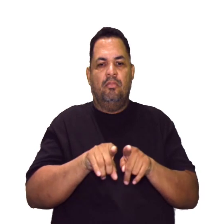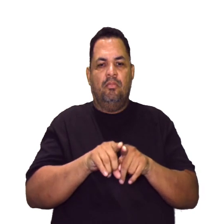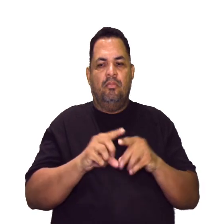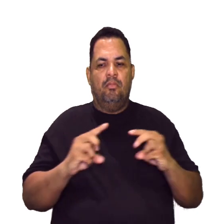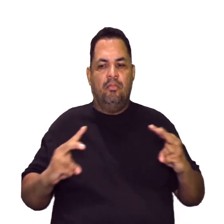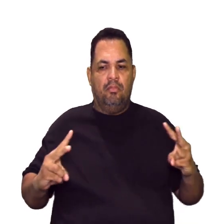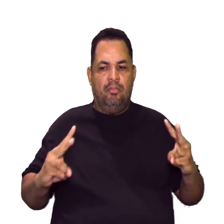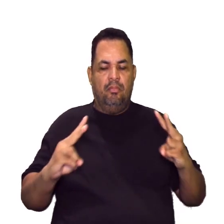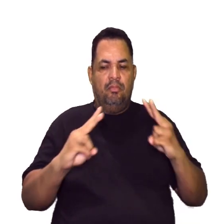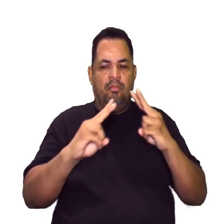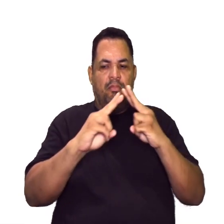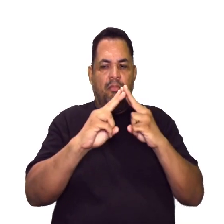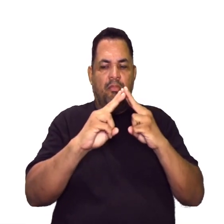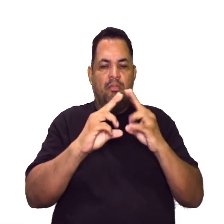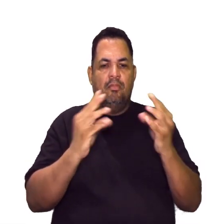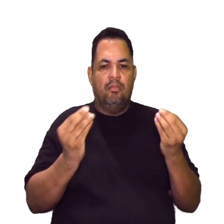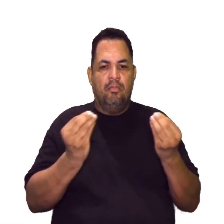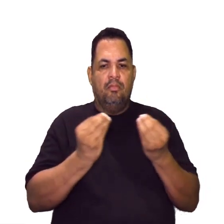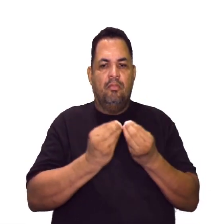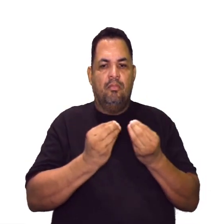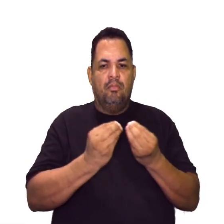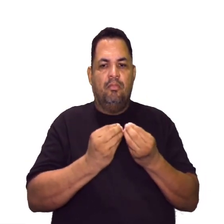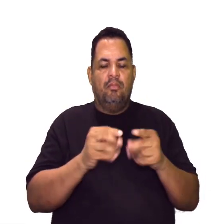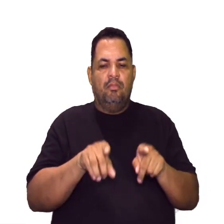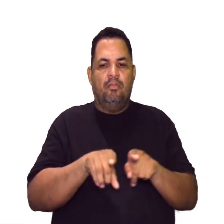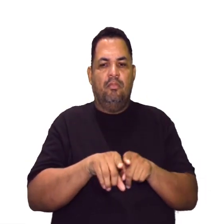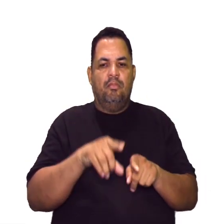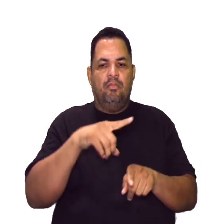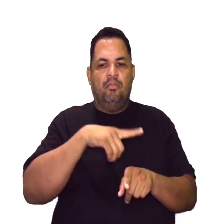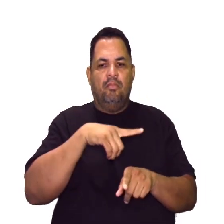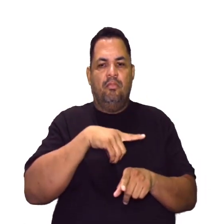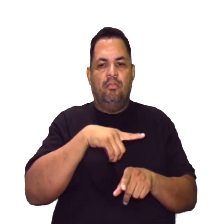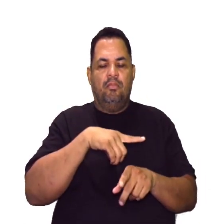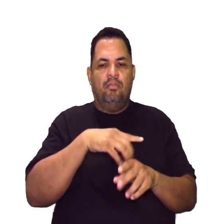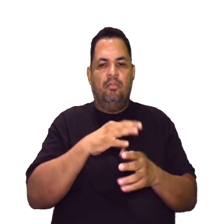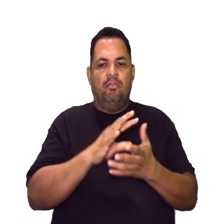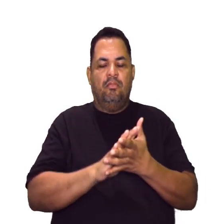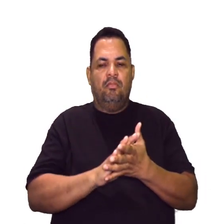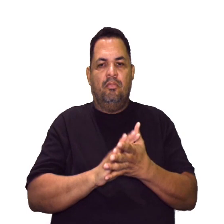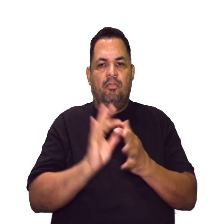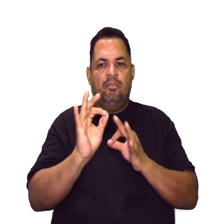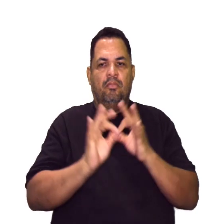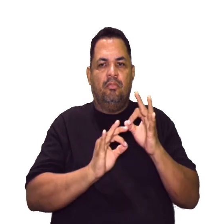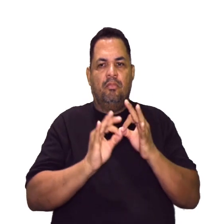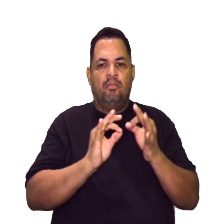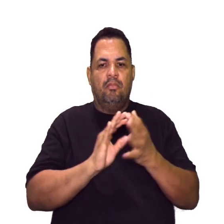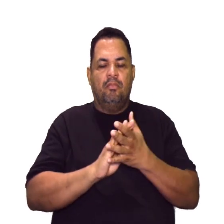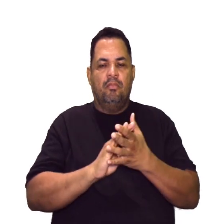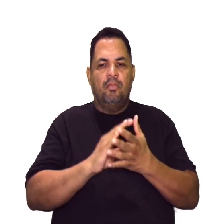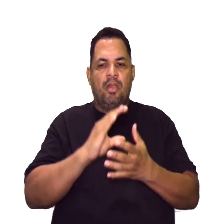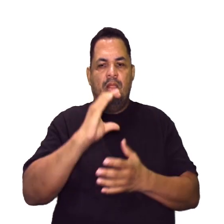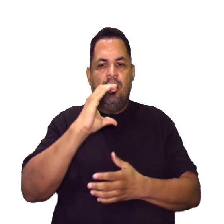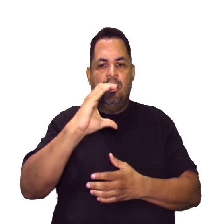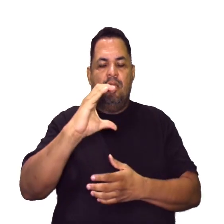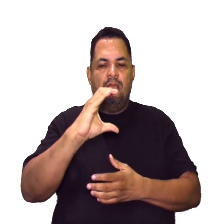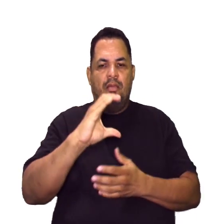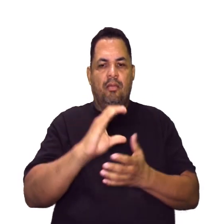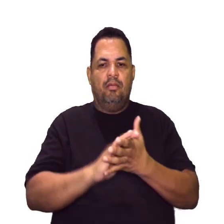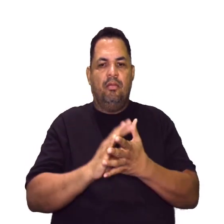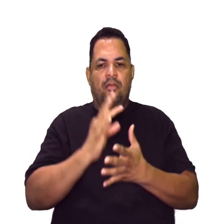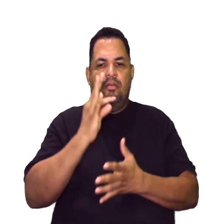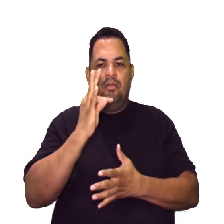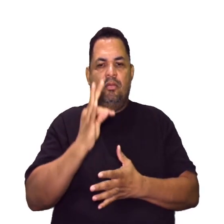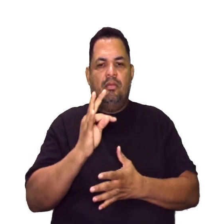quê? Piramidal. E quando eu tenho uma molécula que é formada por carbono, eu já sei que